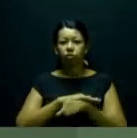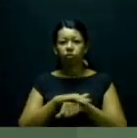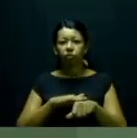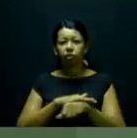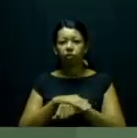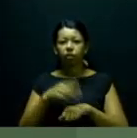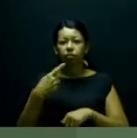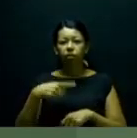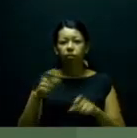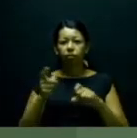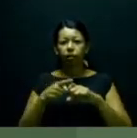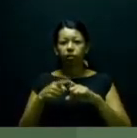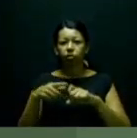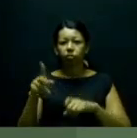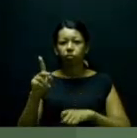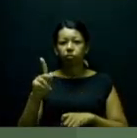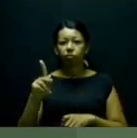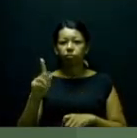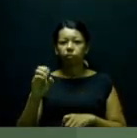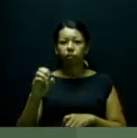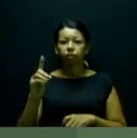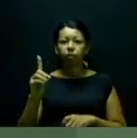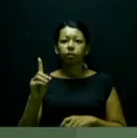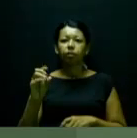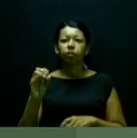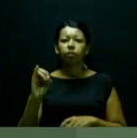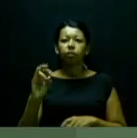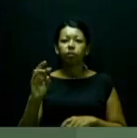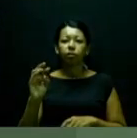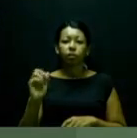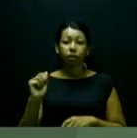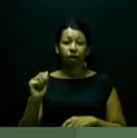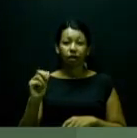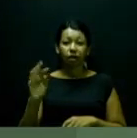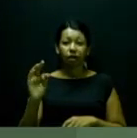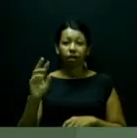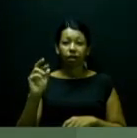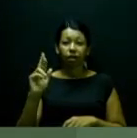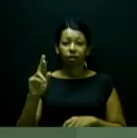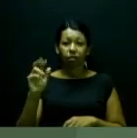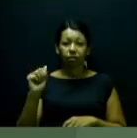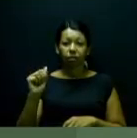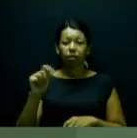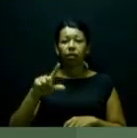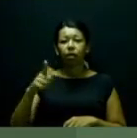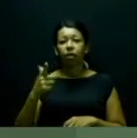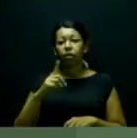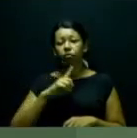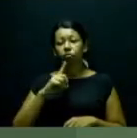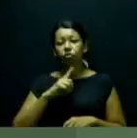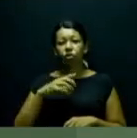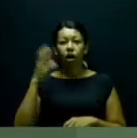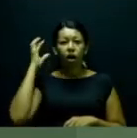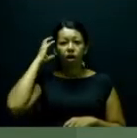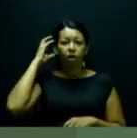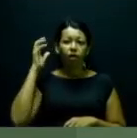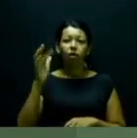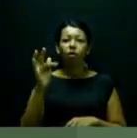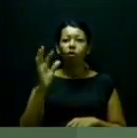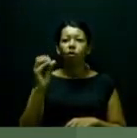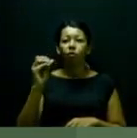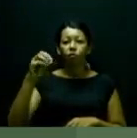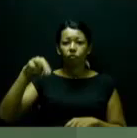foi na pediatria, onde não tinha-se lá uma fonoaudióloga. Eu contei, eu relatei isso em uma sessão